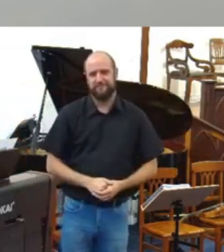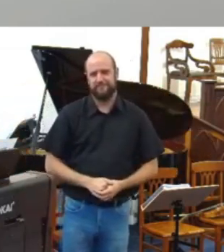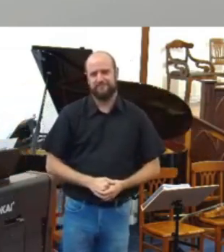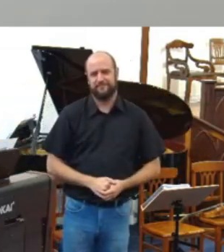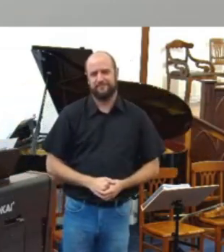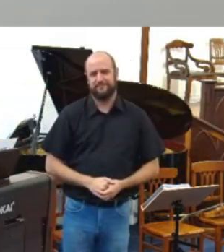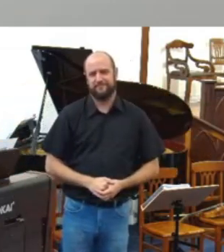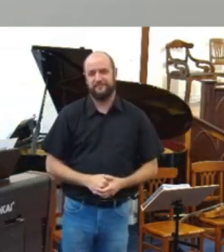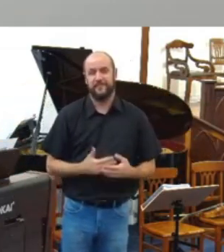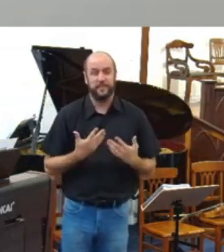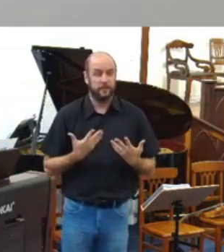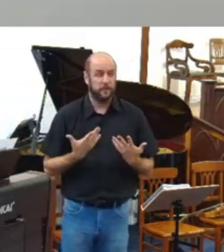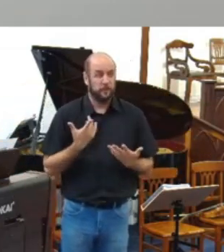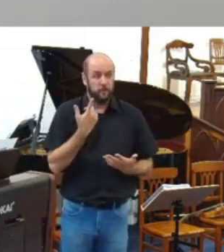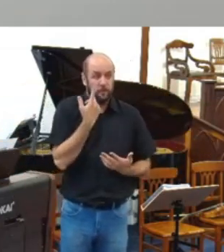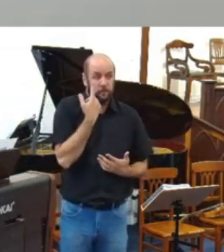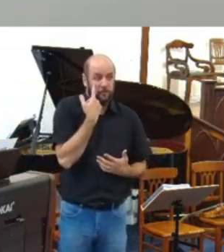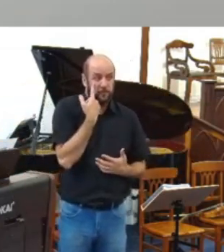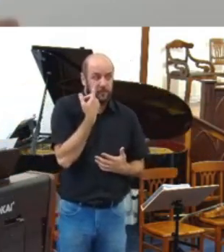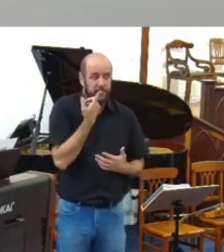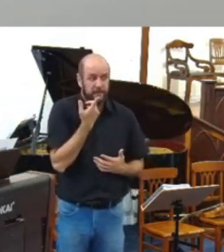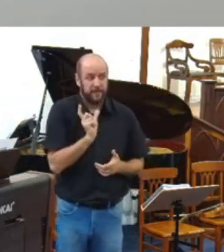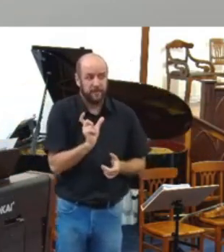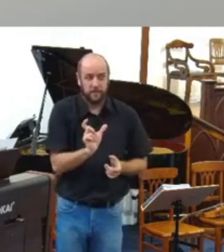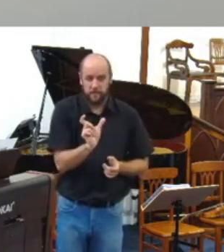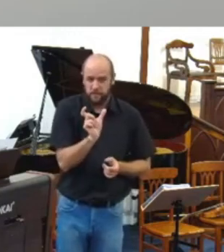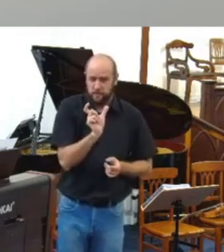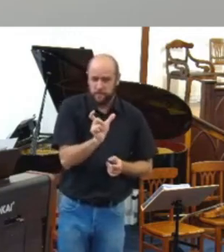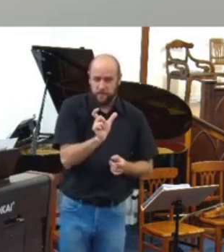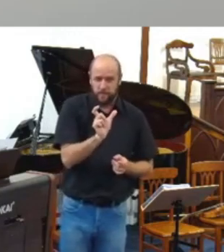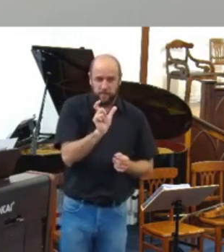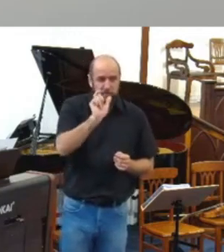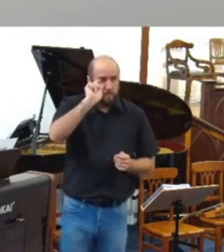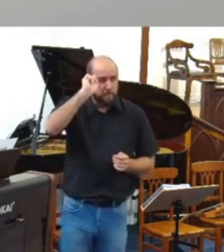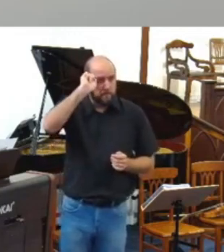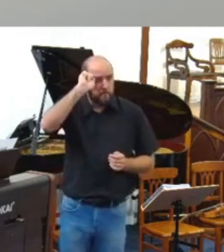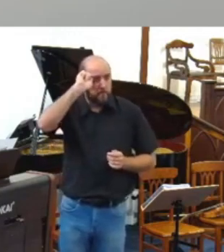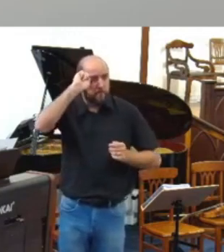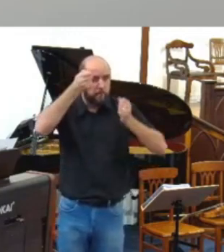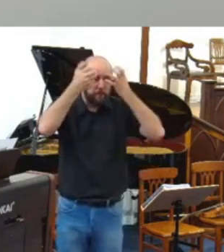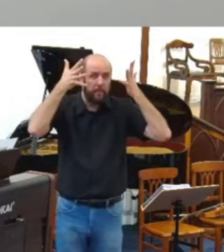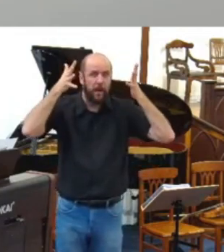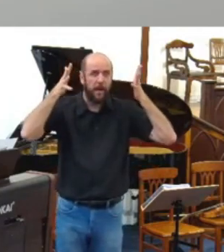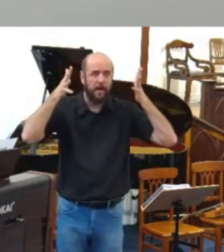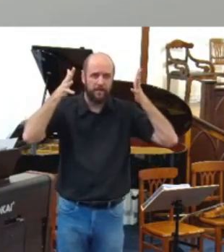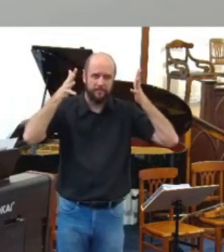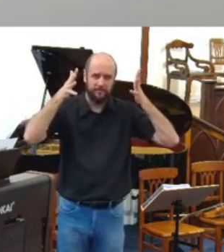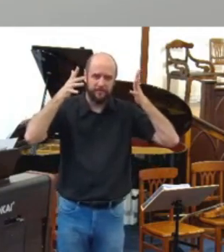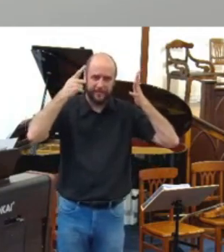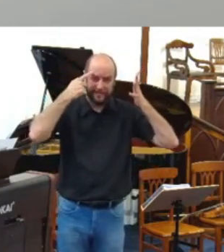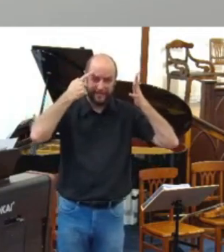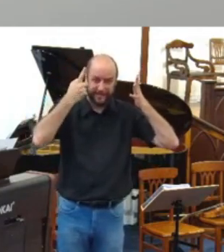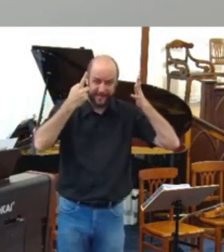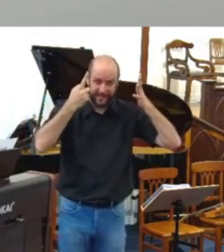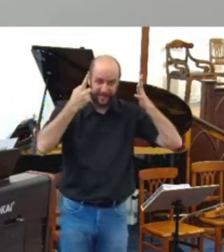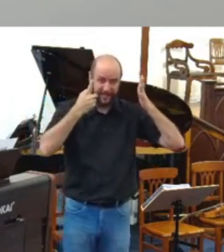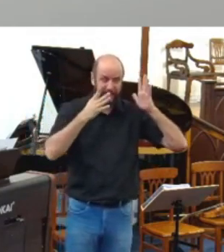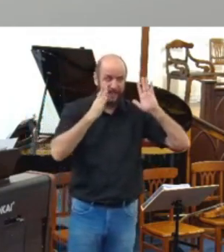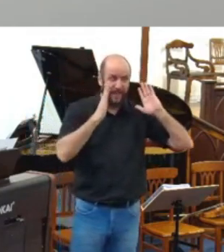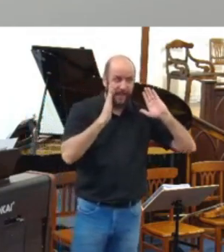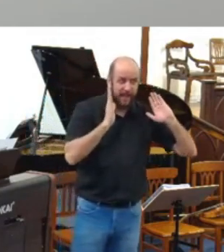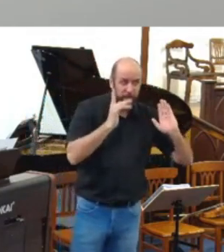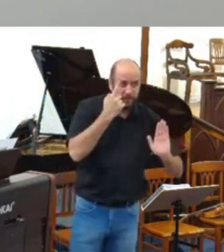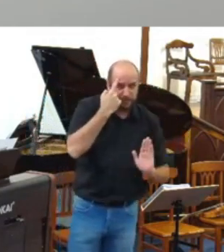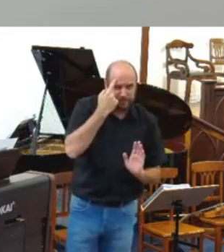Aqui uma chave abriu. Aqui uma porta se abriu.